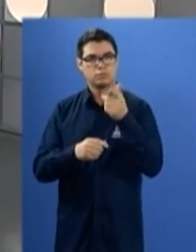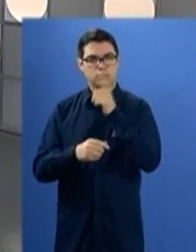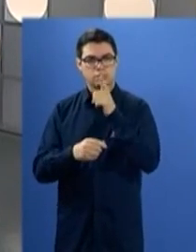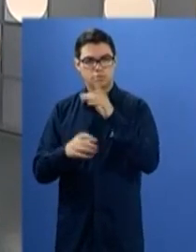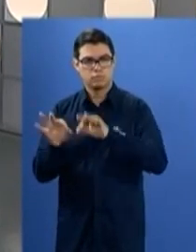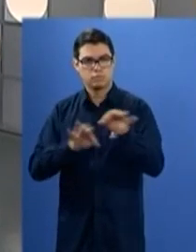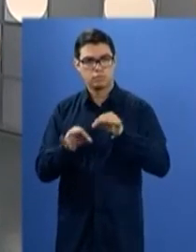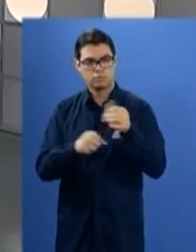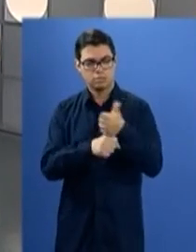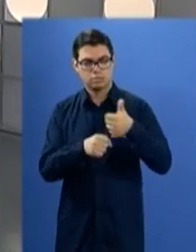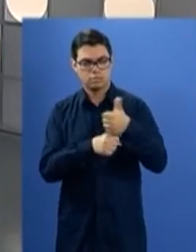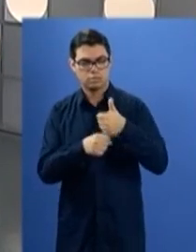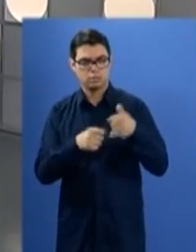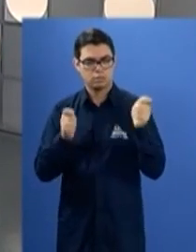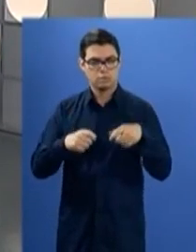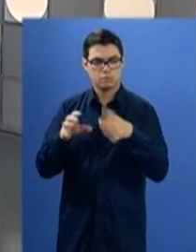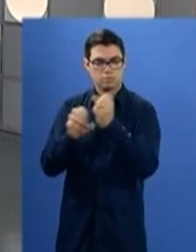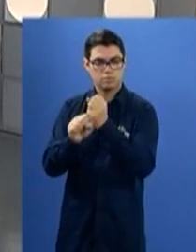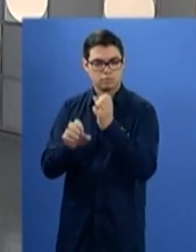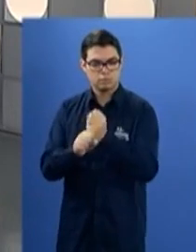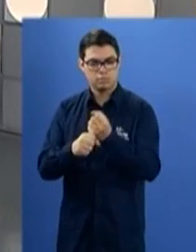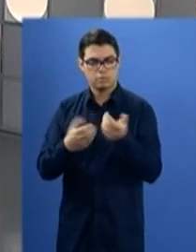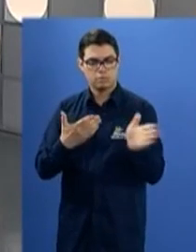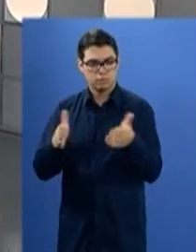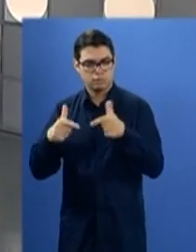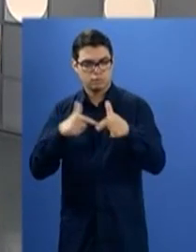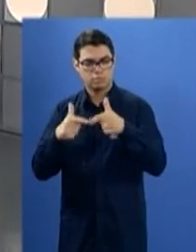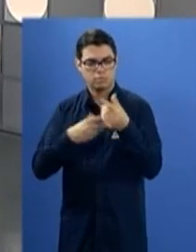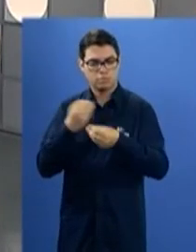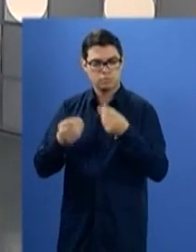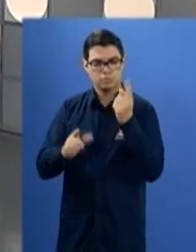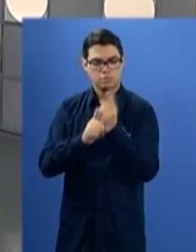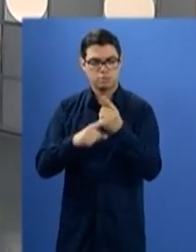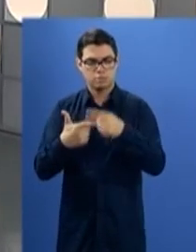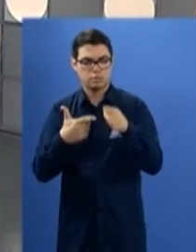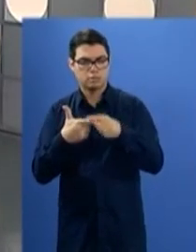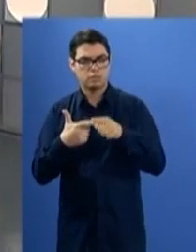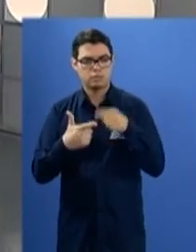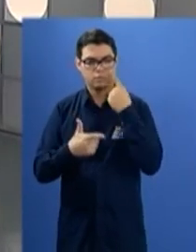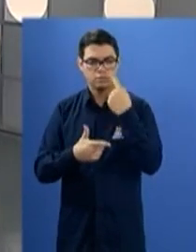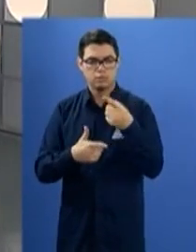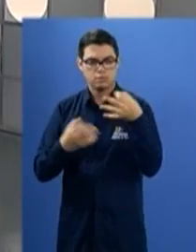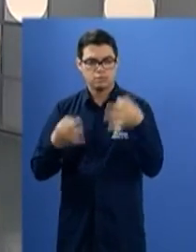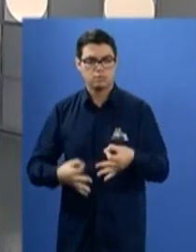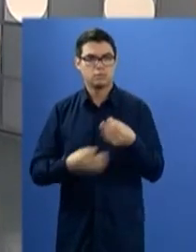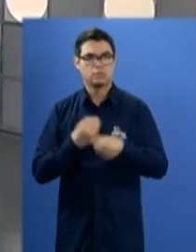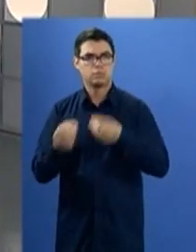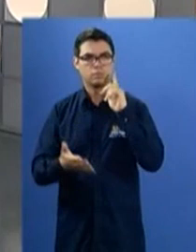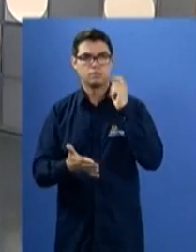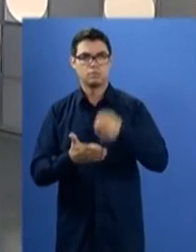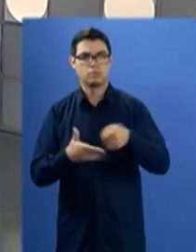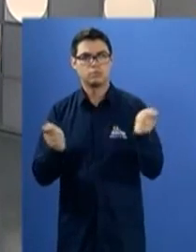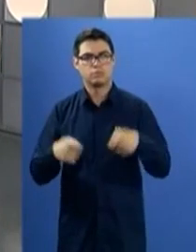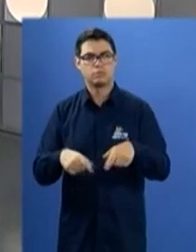ferramenta gerencial, onde mede-se a produtividade para detectar problemas ou verificar o acerto nas decisões